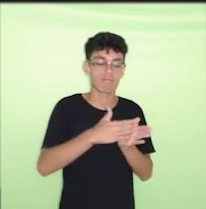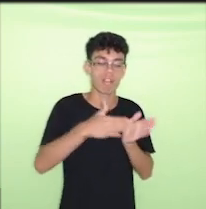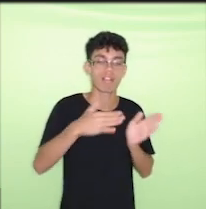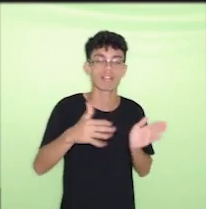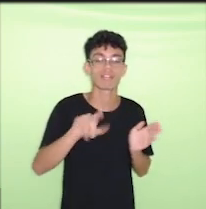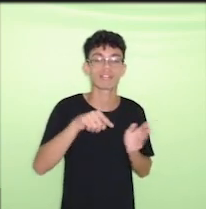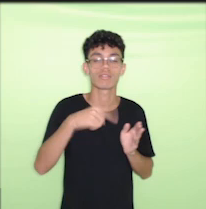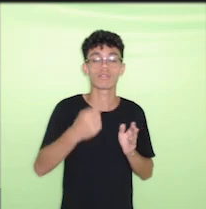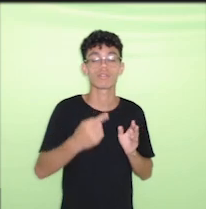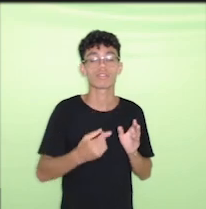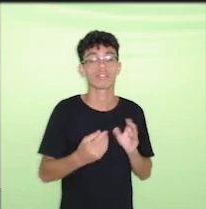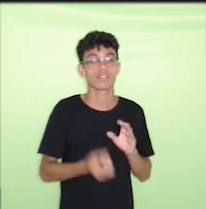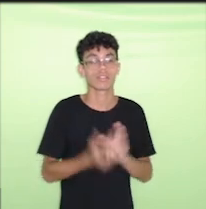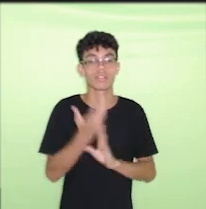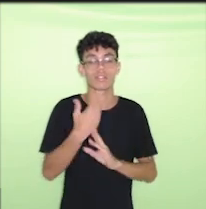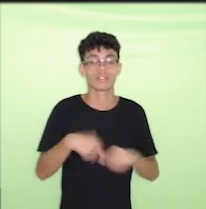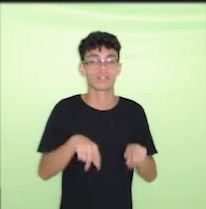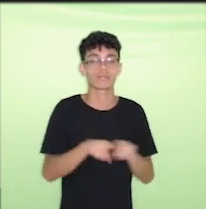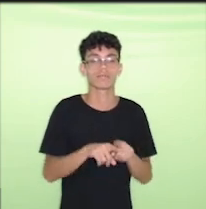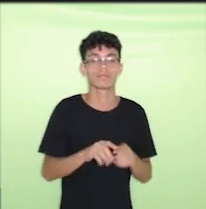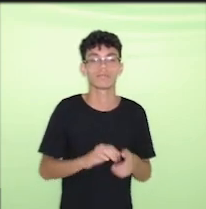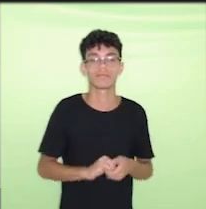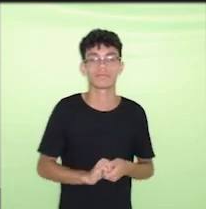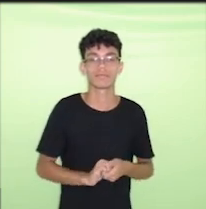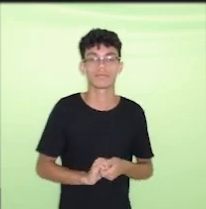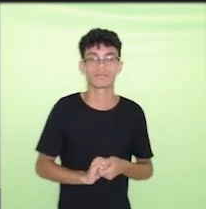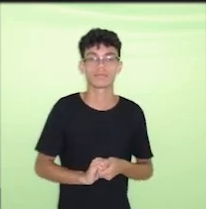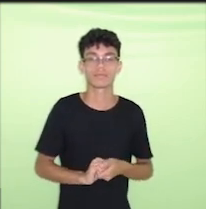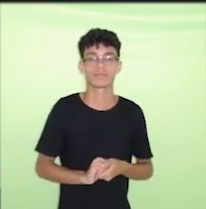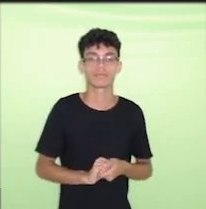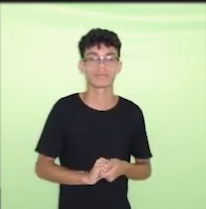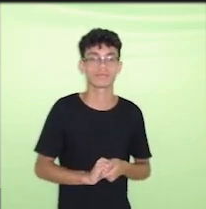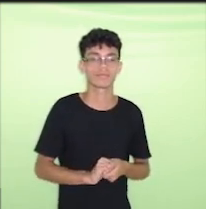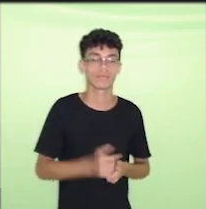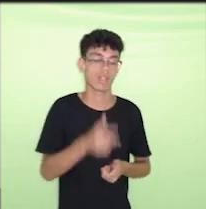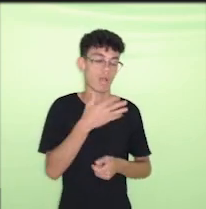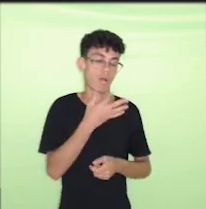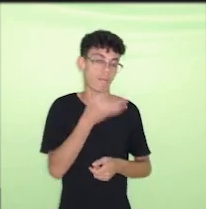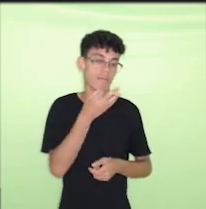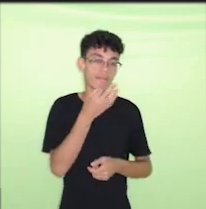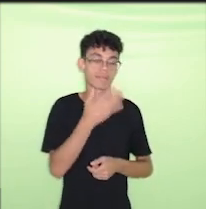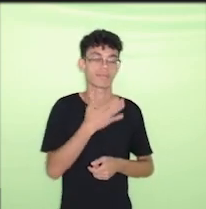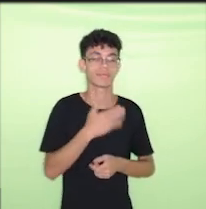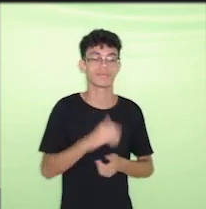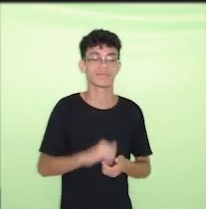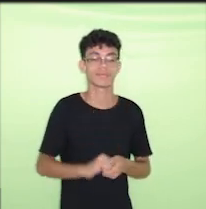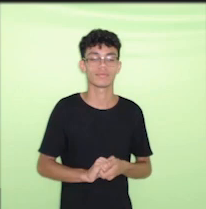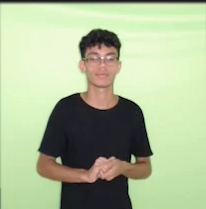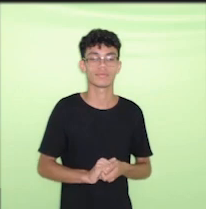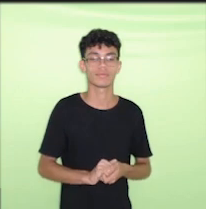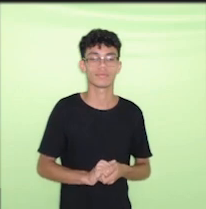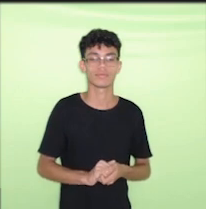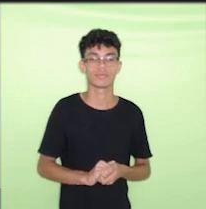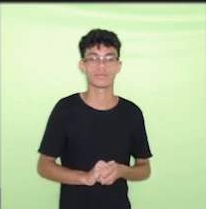Hilda, eu acho, né? Enfim, achismo, opinião.